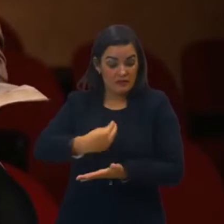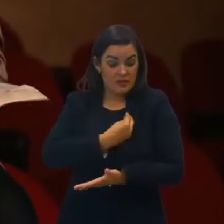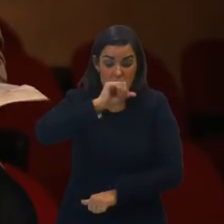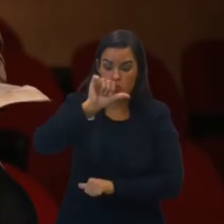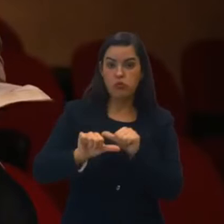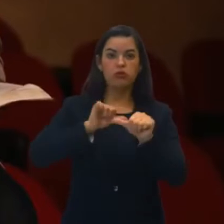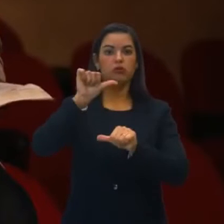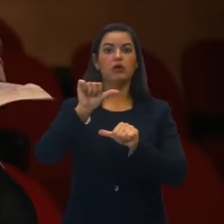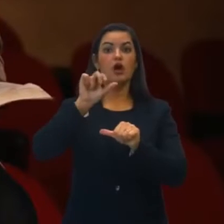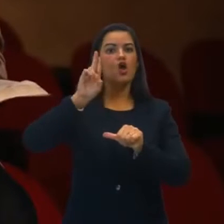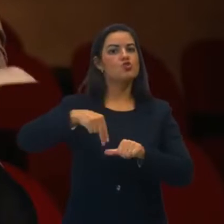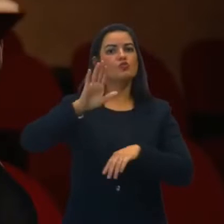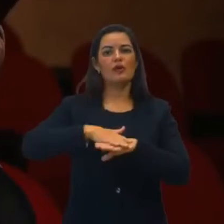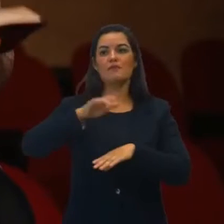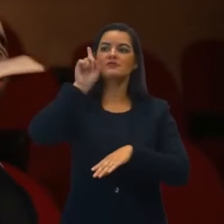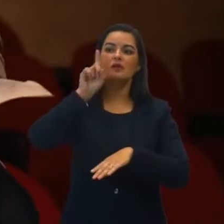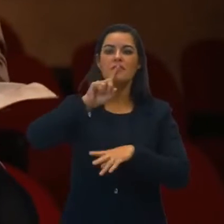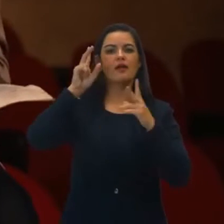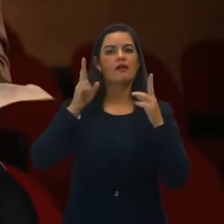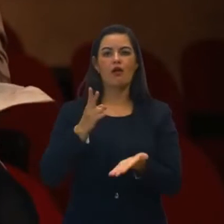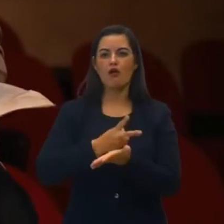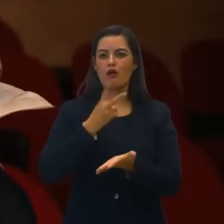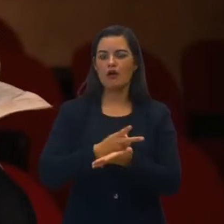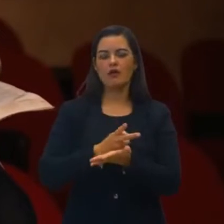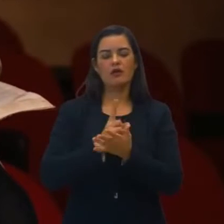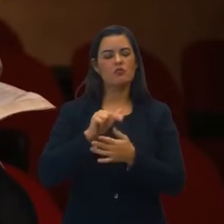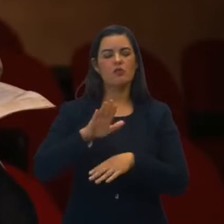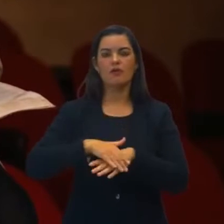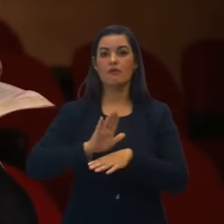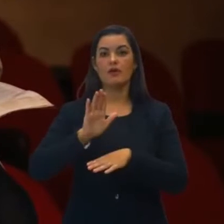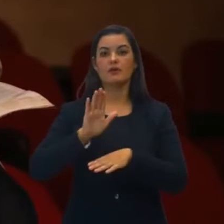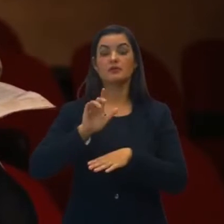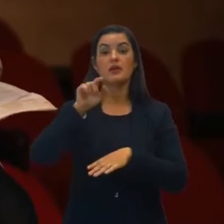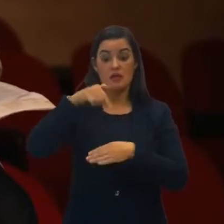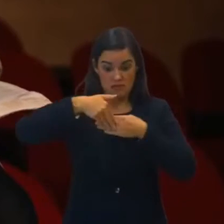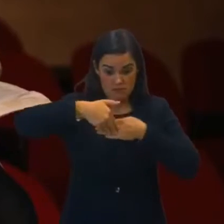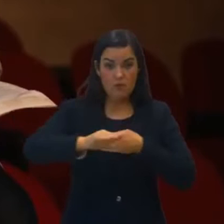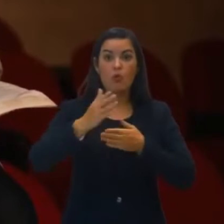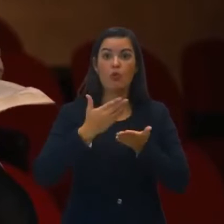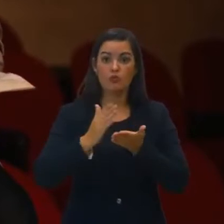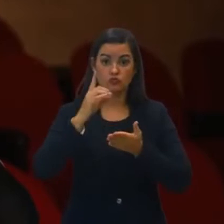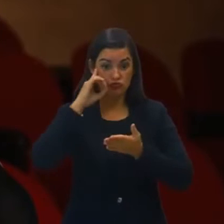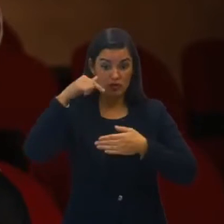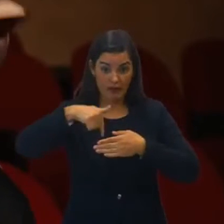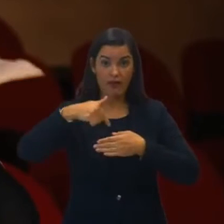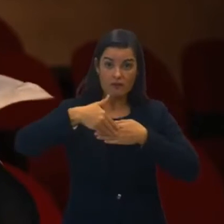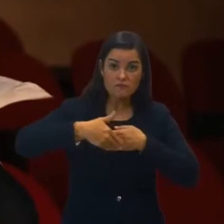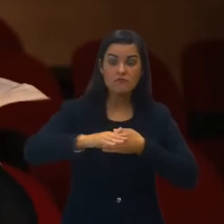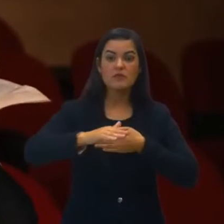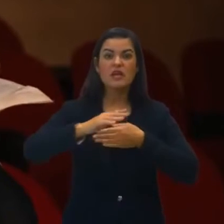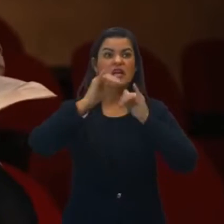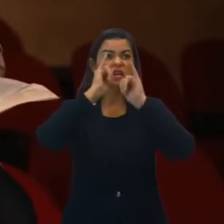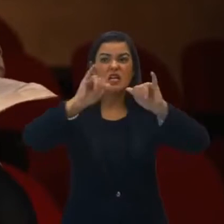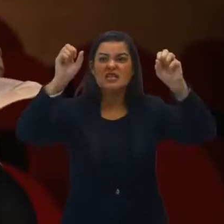da América foi a mesma. A partir daquele dia, aquele homem levou a Cristo mais de 500.000 pessoas. Aquele